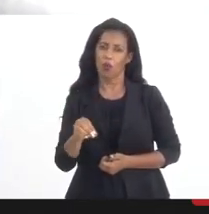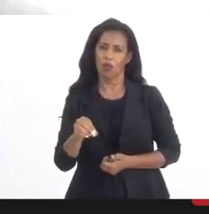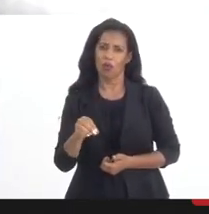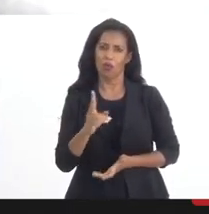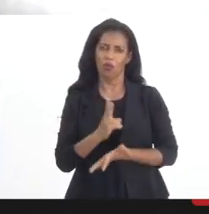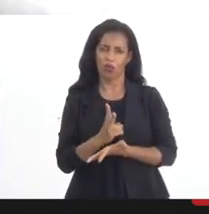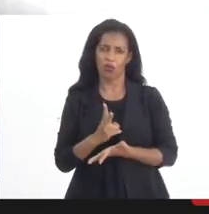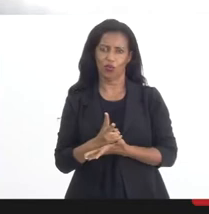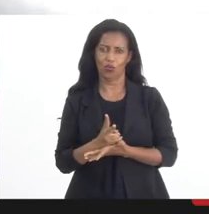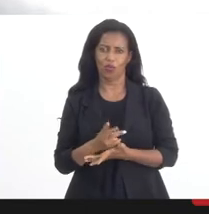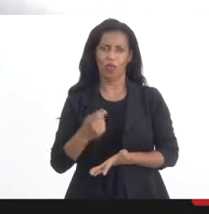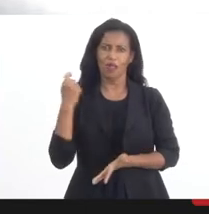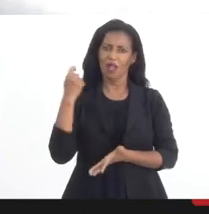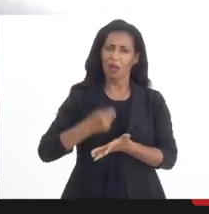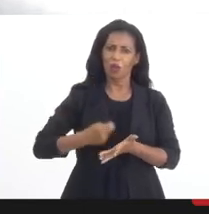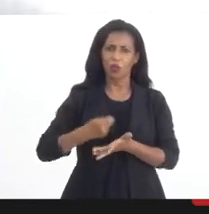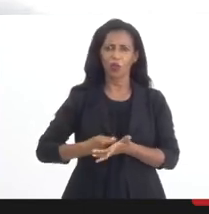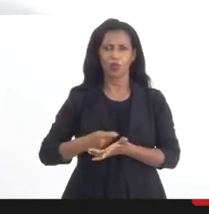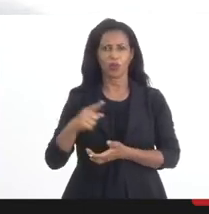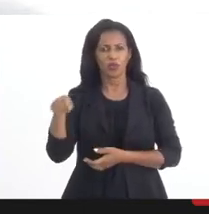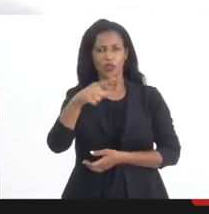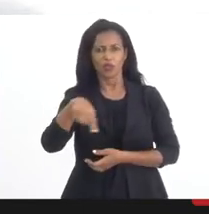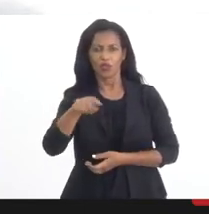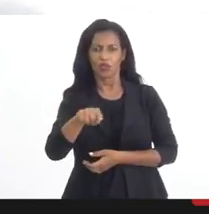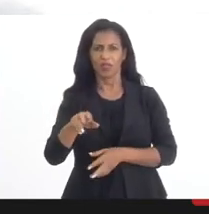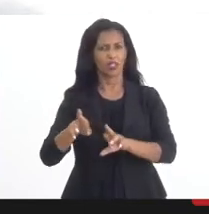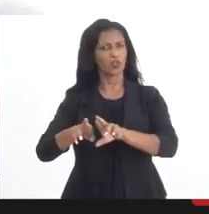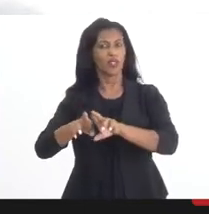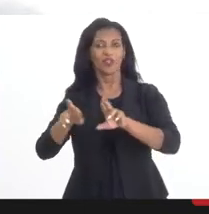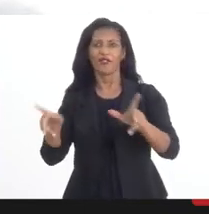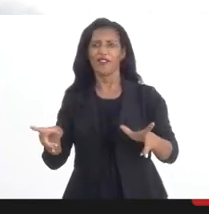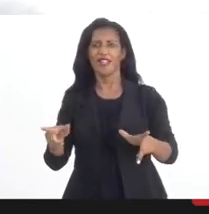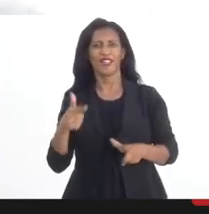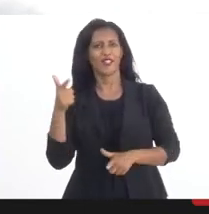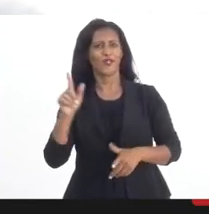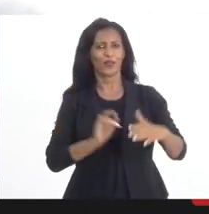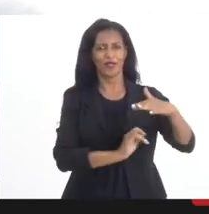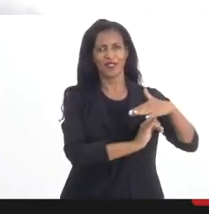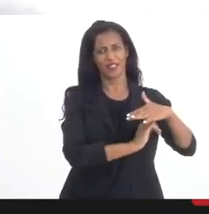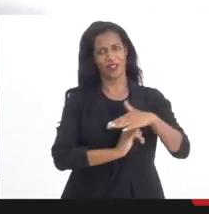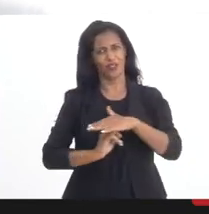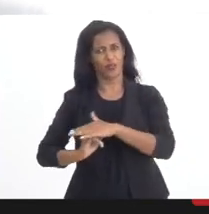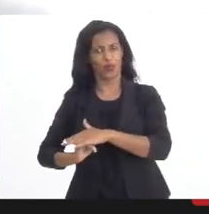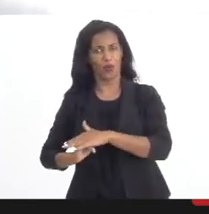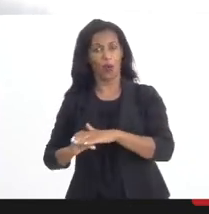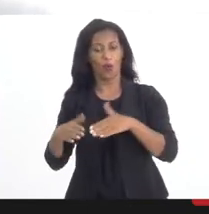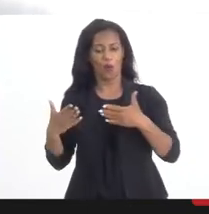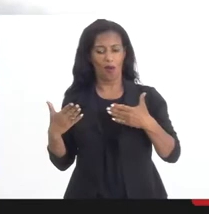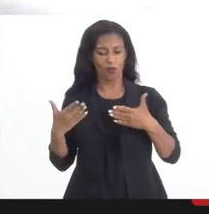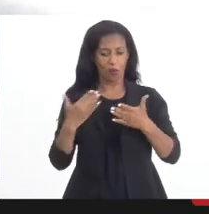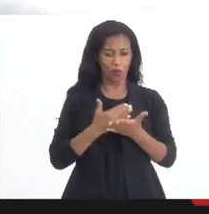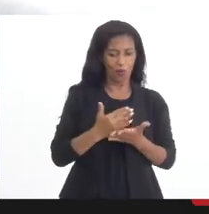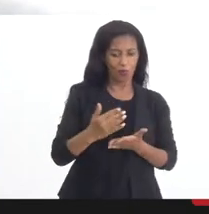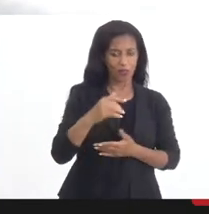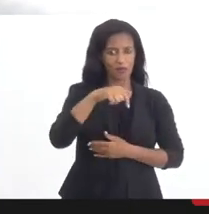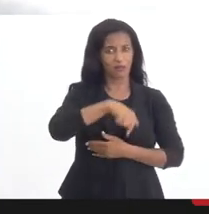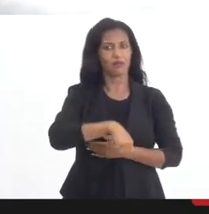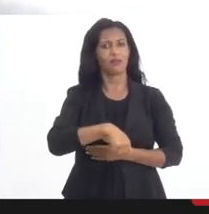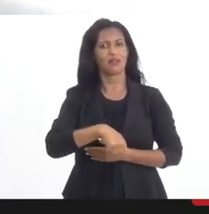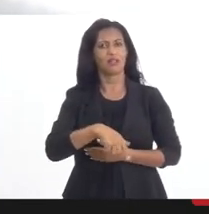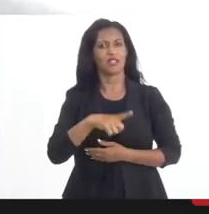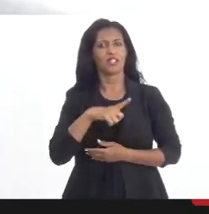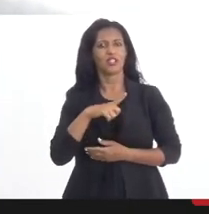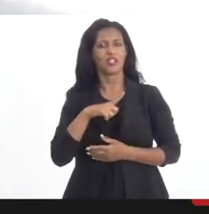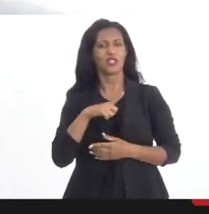de vocês não é diferente da luta de outras instituições. Eu, quando entrei aqui, a gente tinha